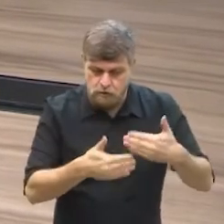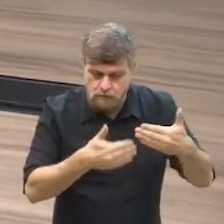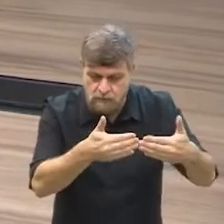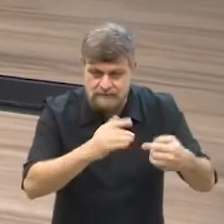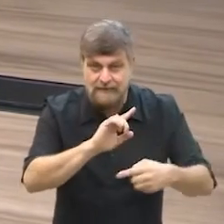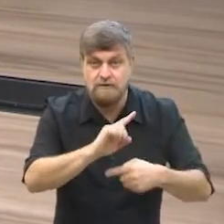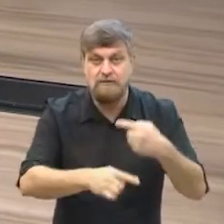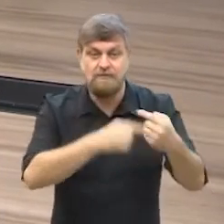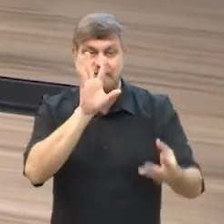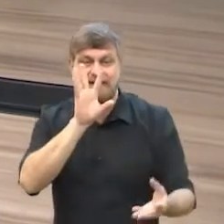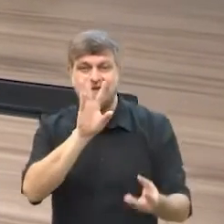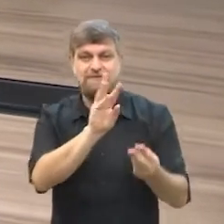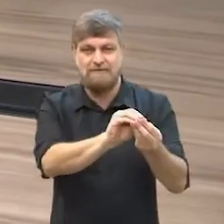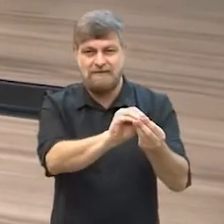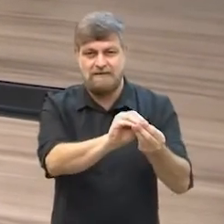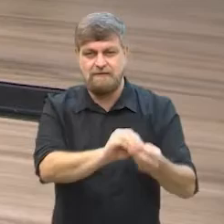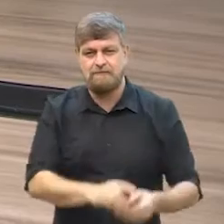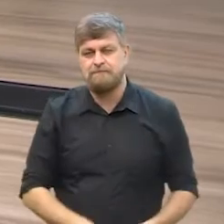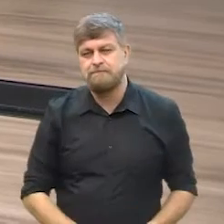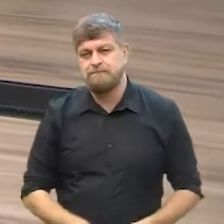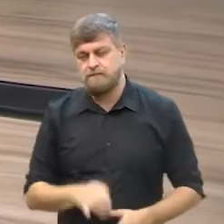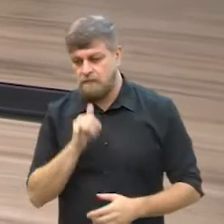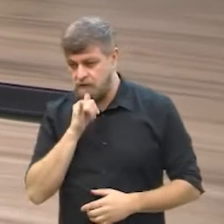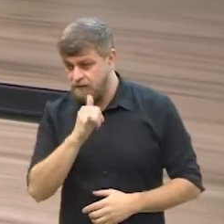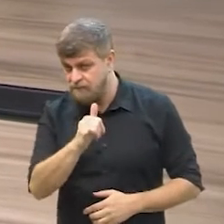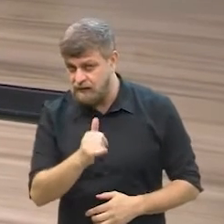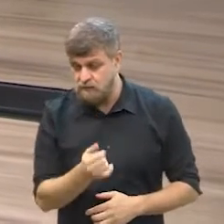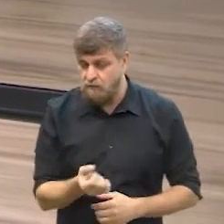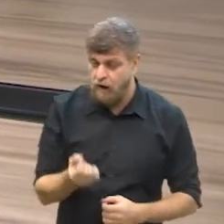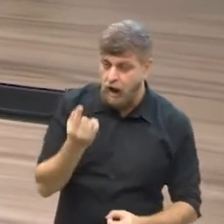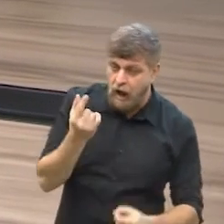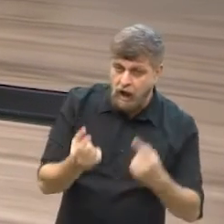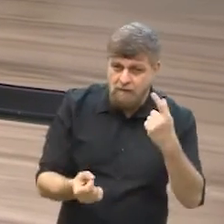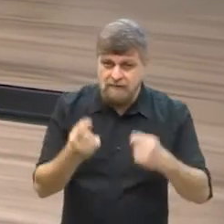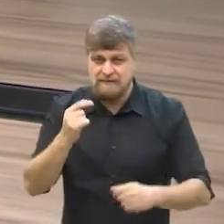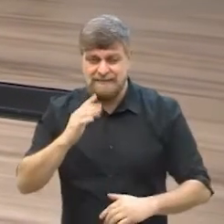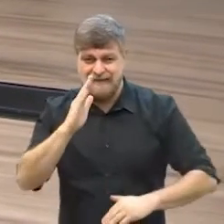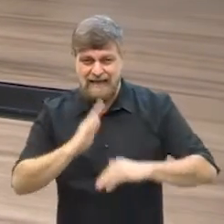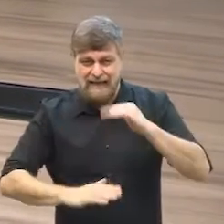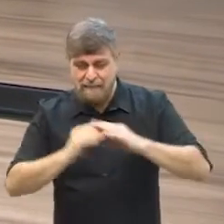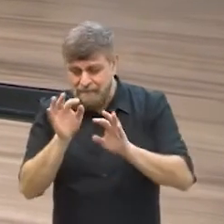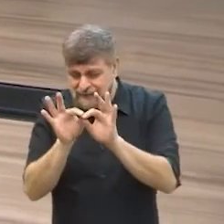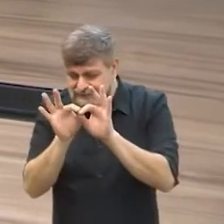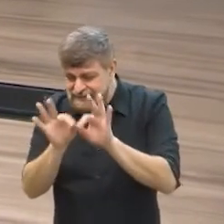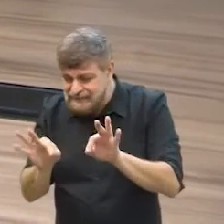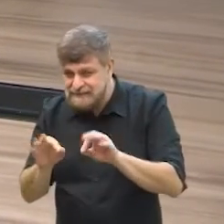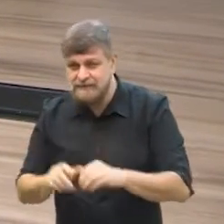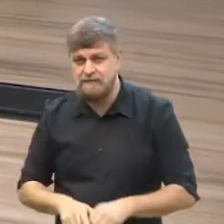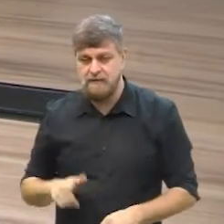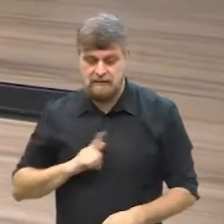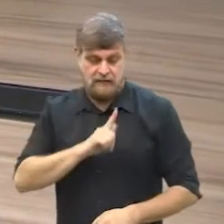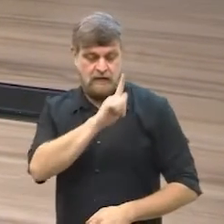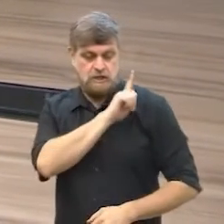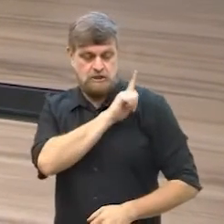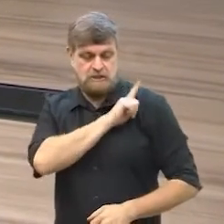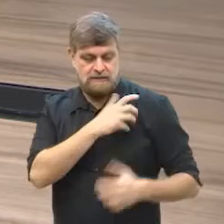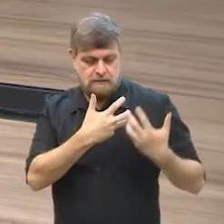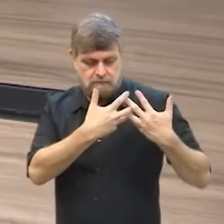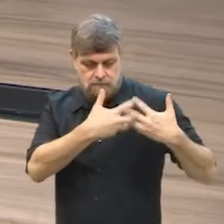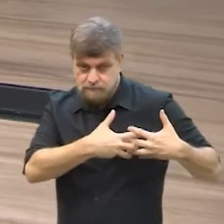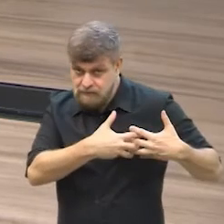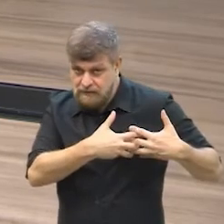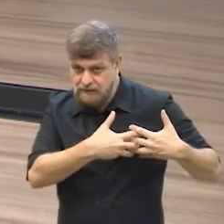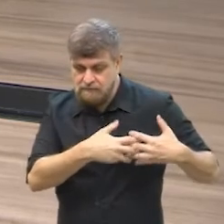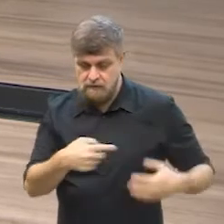processo, nos resultados. E digo, às vezes essa atividade simples da própria gestão